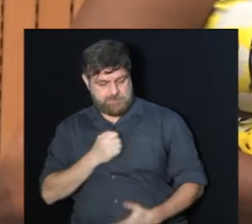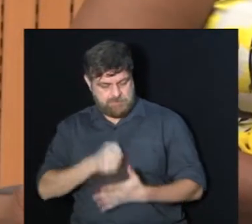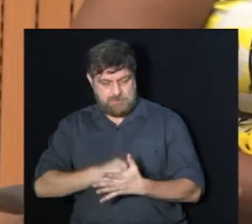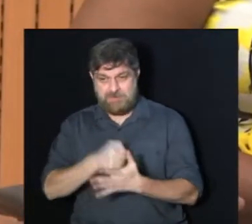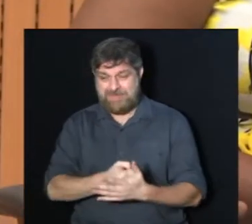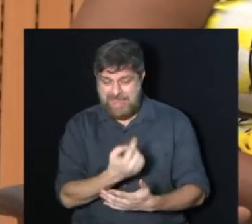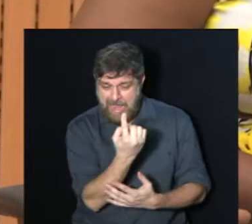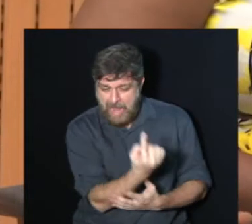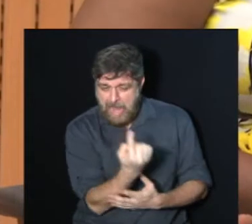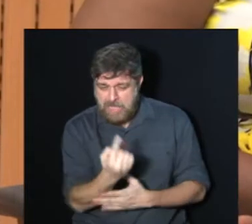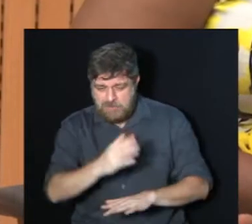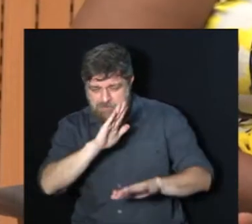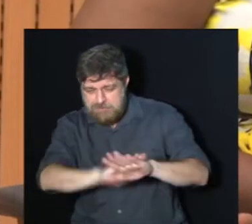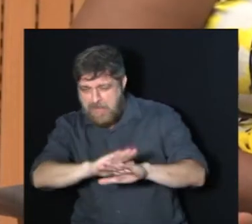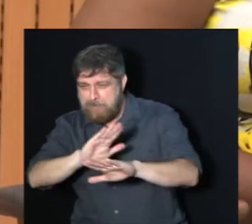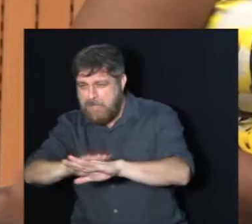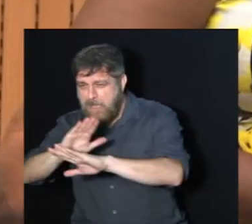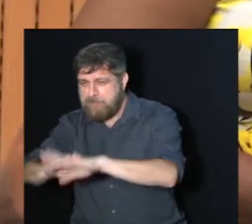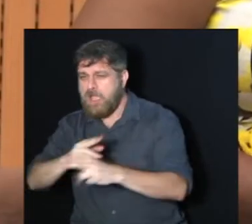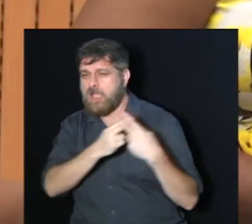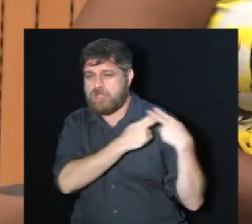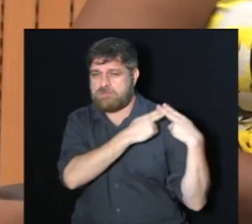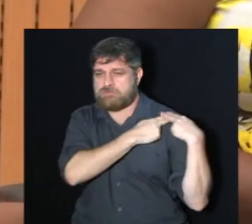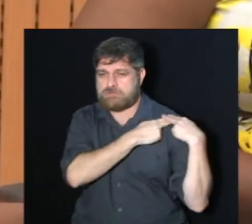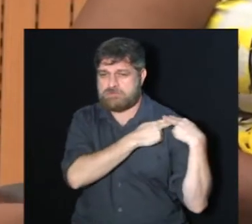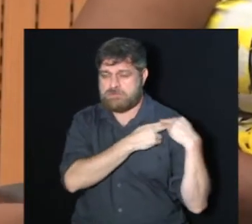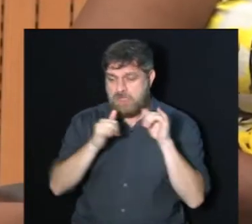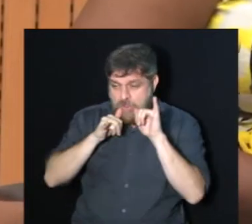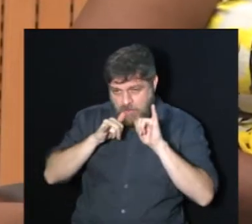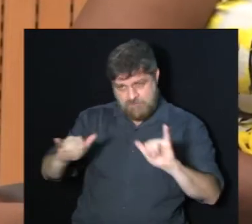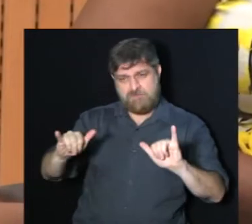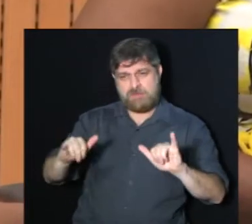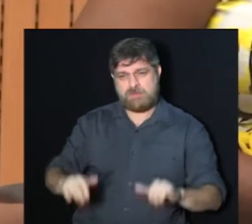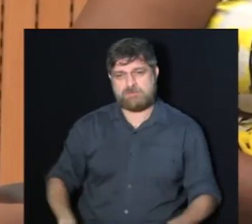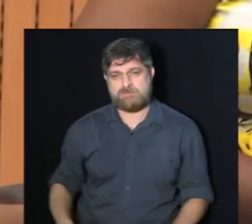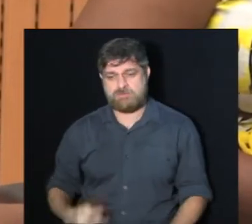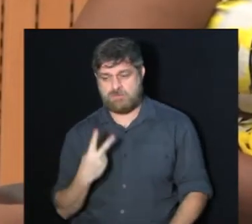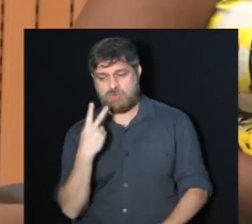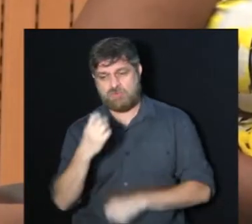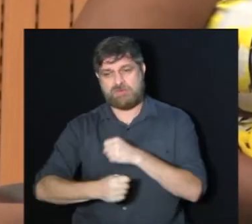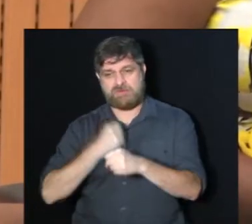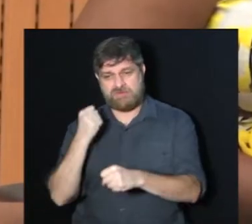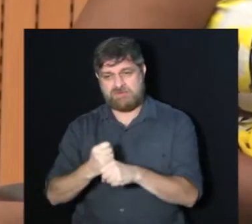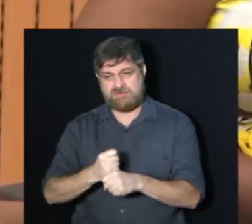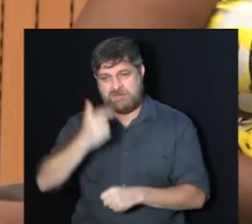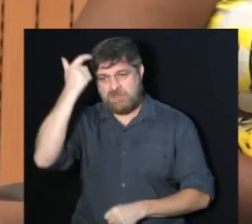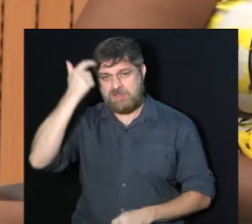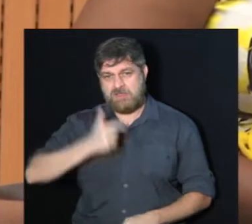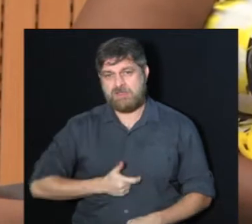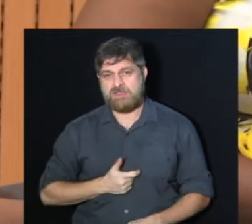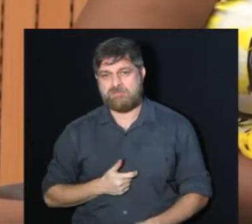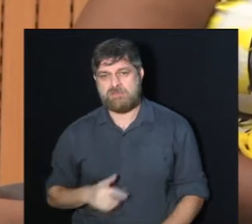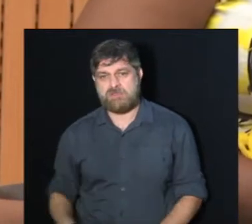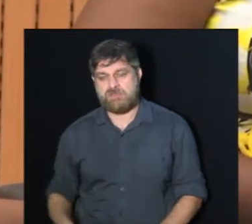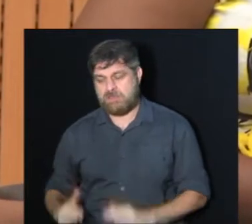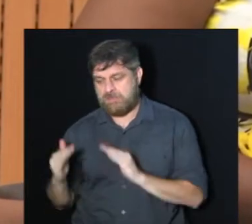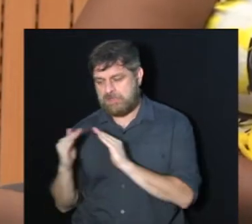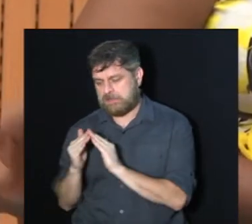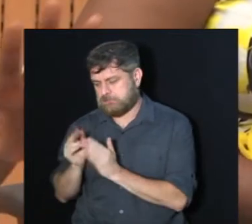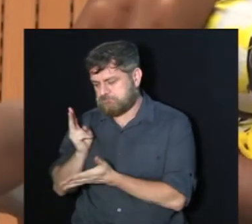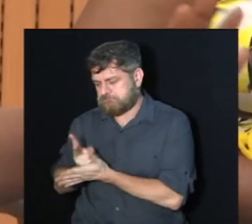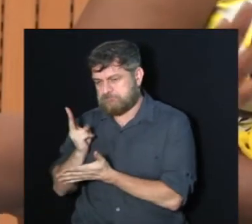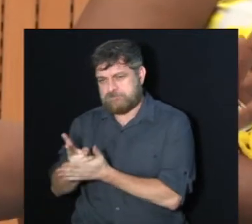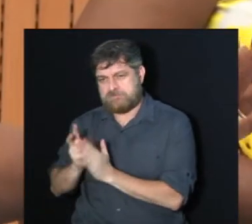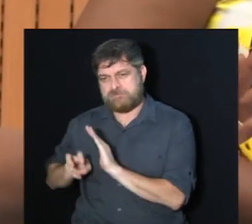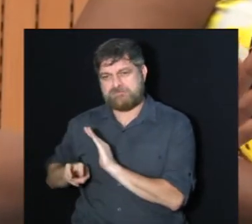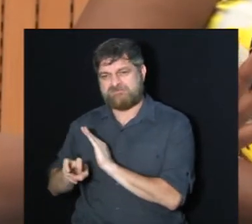um está fazendo a sua parte. Mas eu vou dizer uma coisa para vocês. Eu fiquei 2 anos encarcerada, dentro da minha casa. Falei, não vou